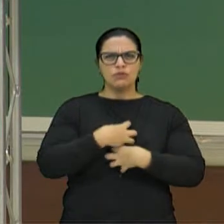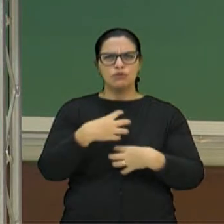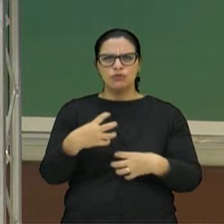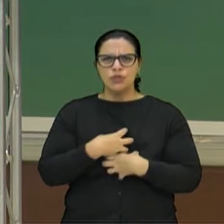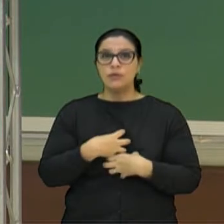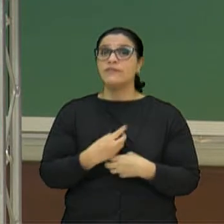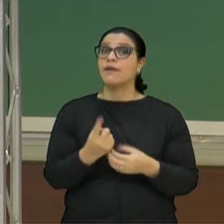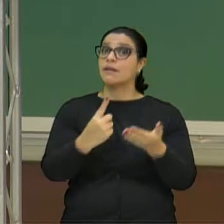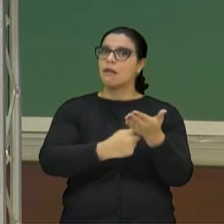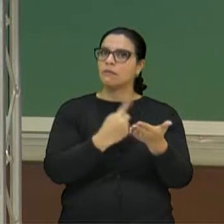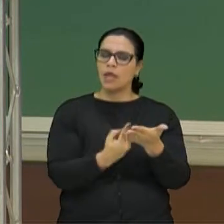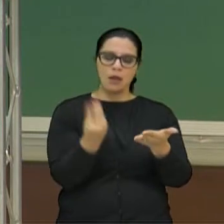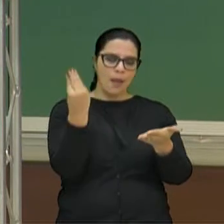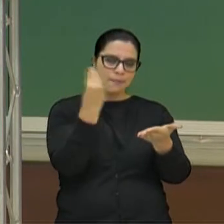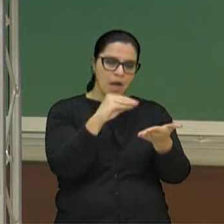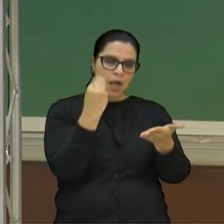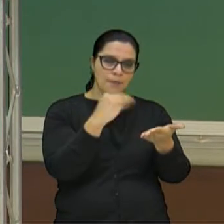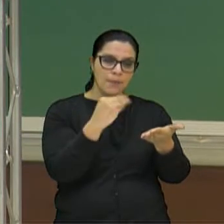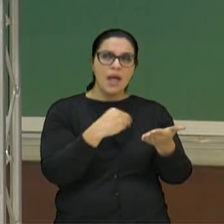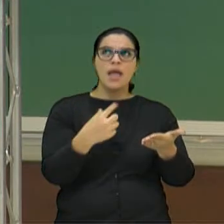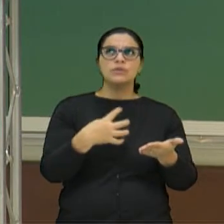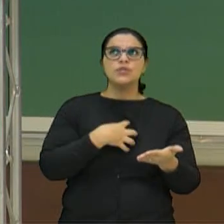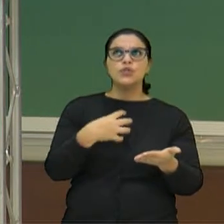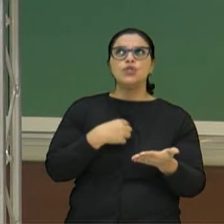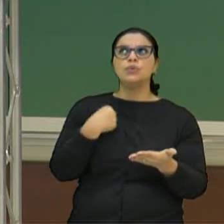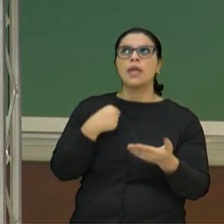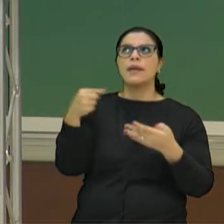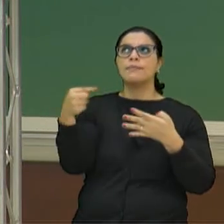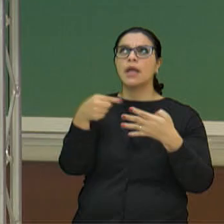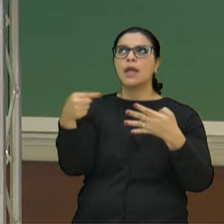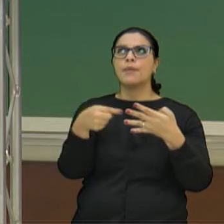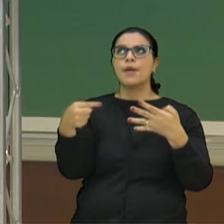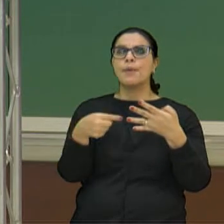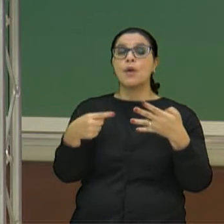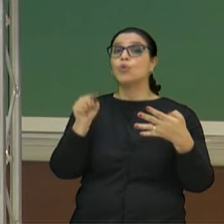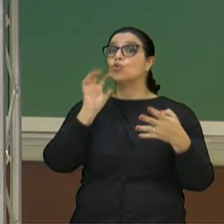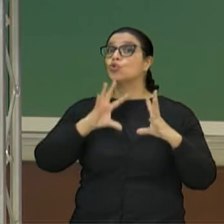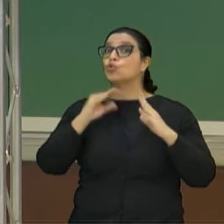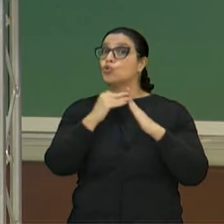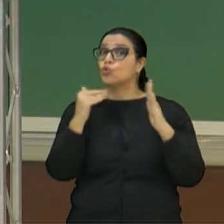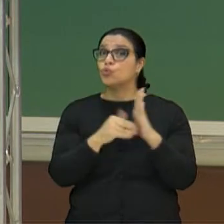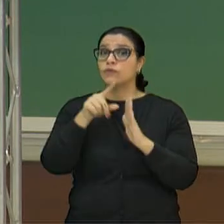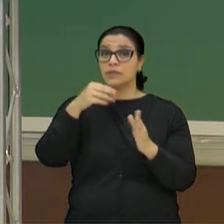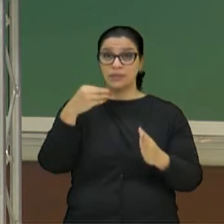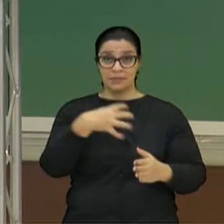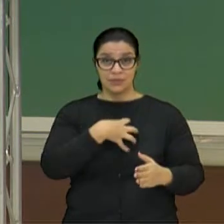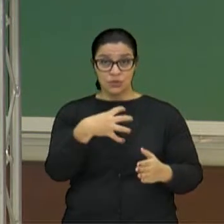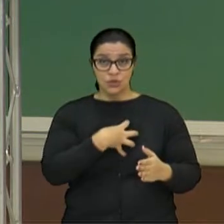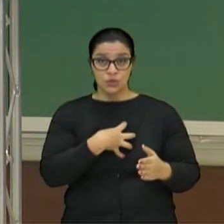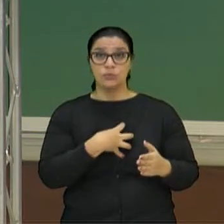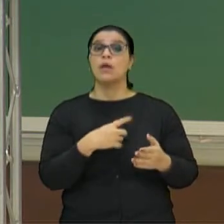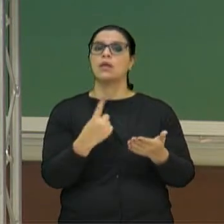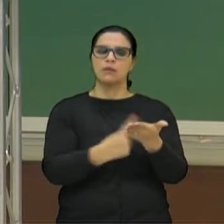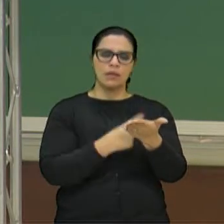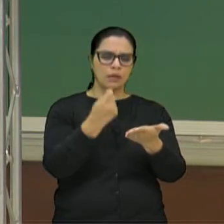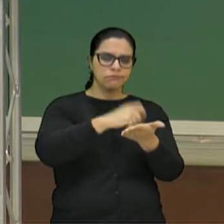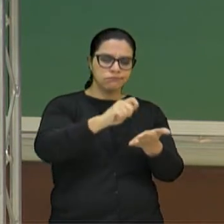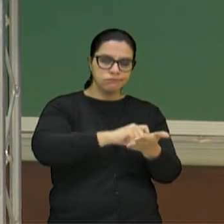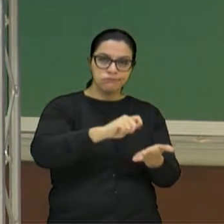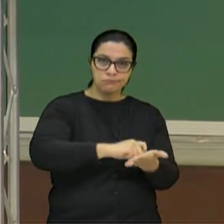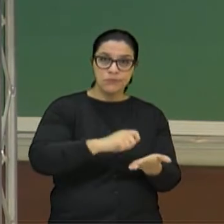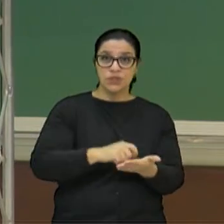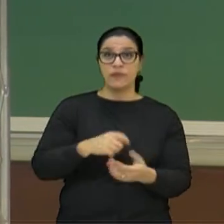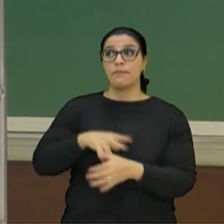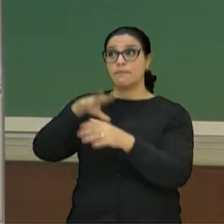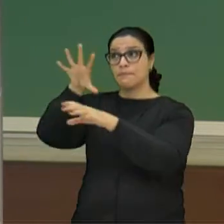sensações percebidas durante a prática dessa atividade. Então, você pode anotar em seu caderno, um dia que você for retirar material